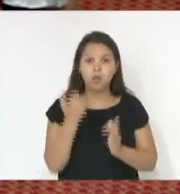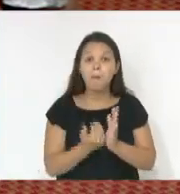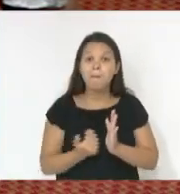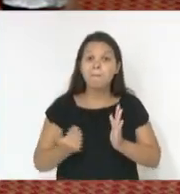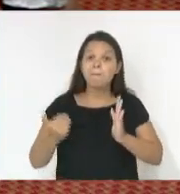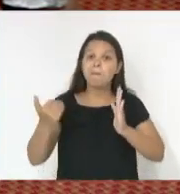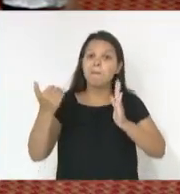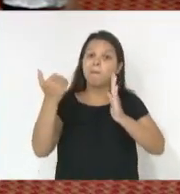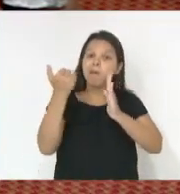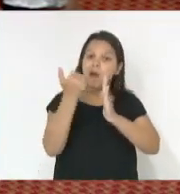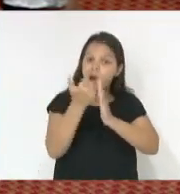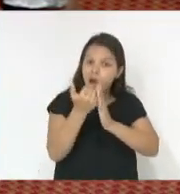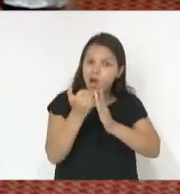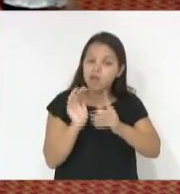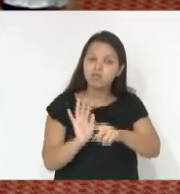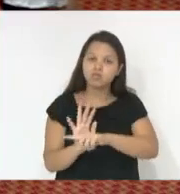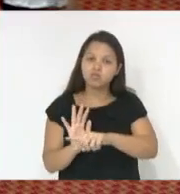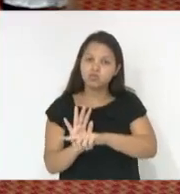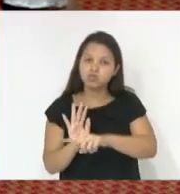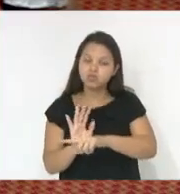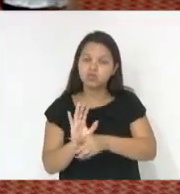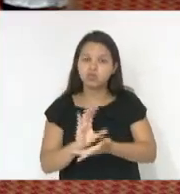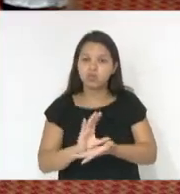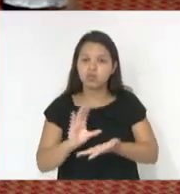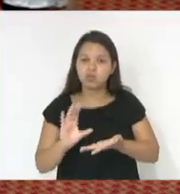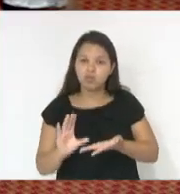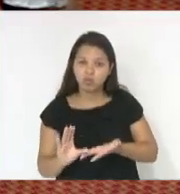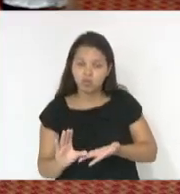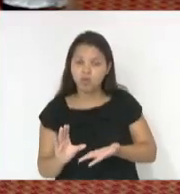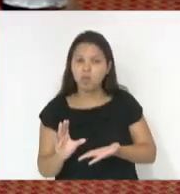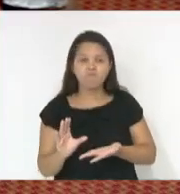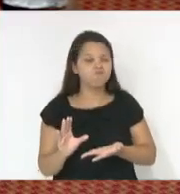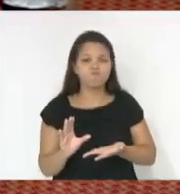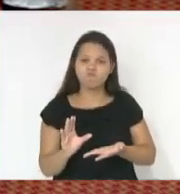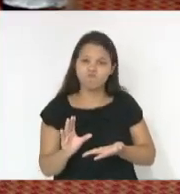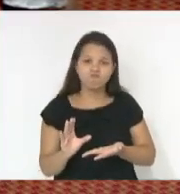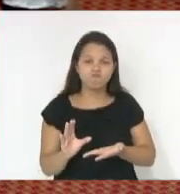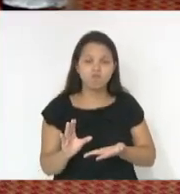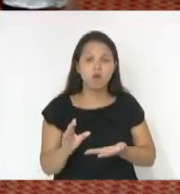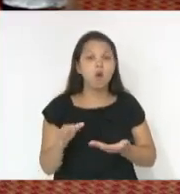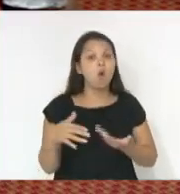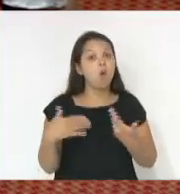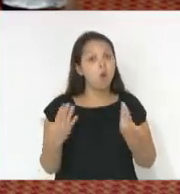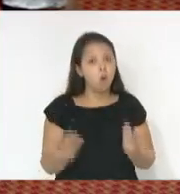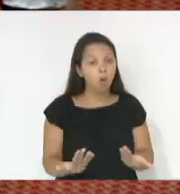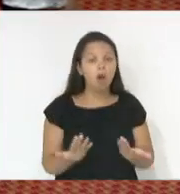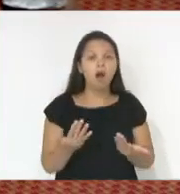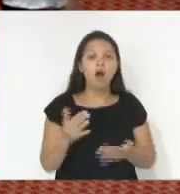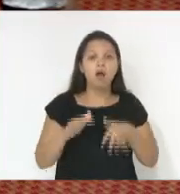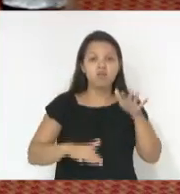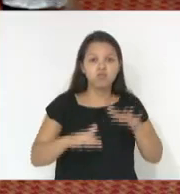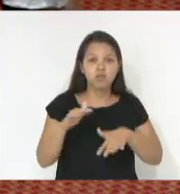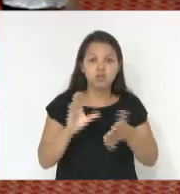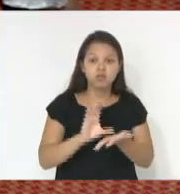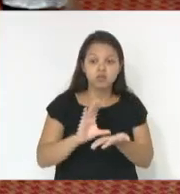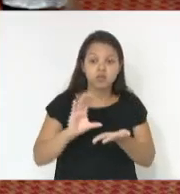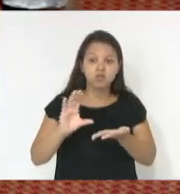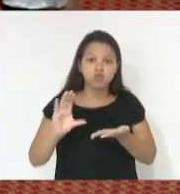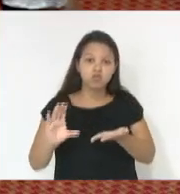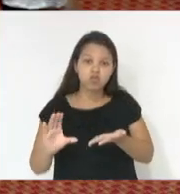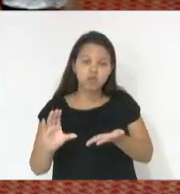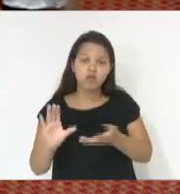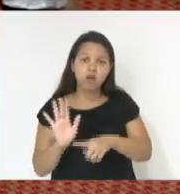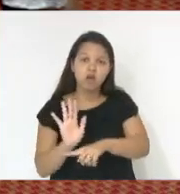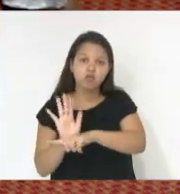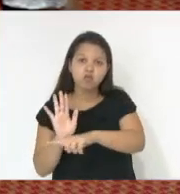a mais do que o merecido. Ou, às vezes, o incentivo é maior do que a contribuição. Então,